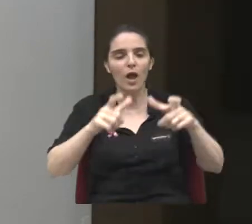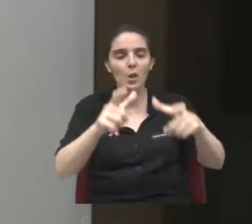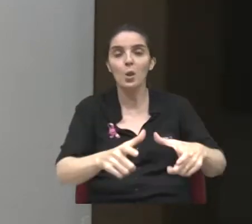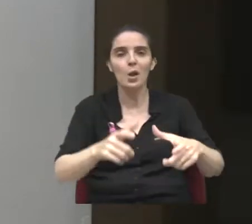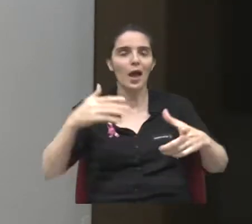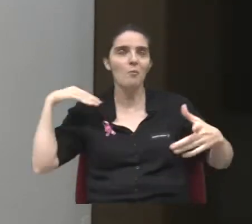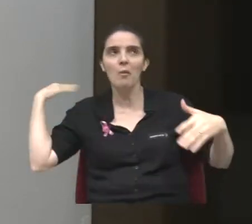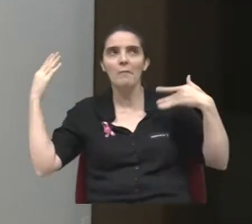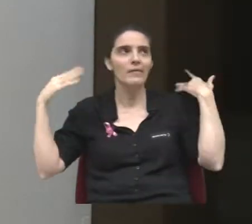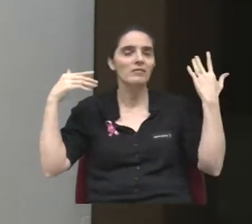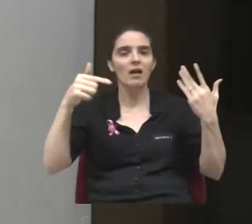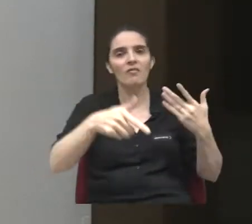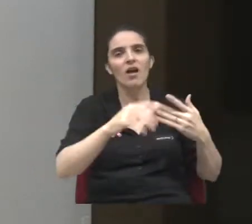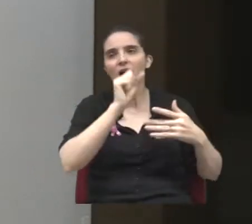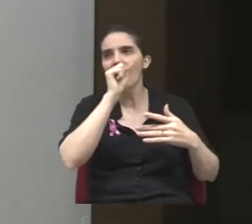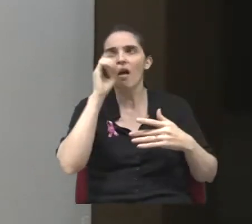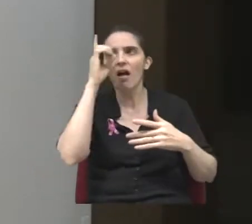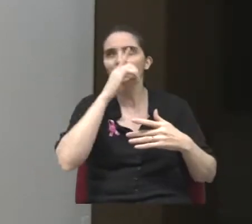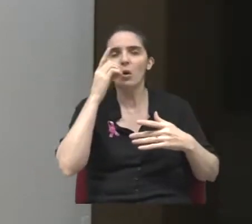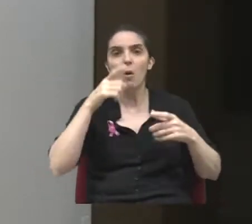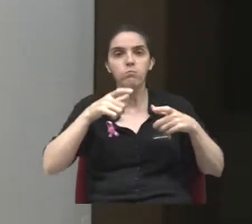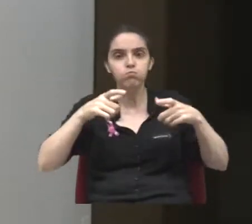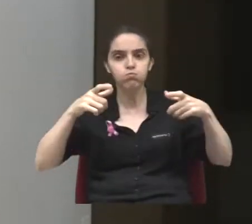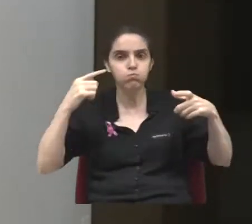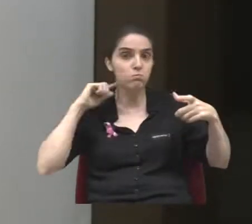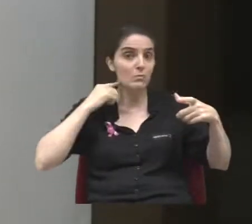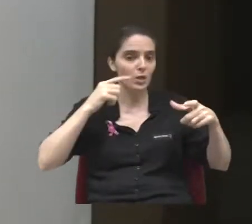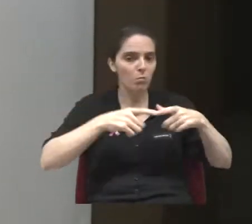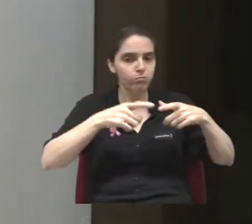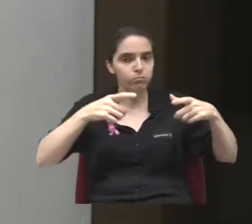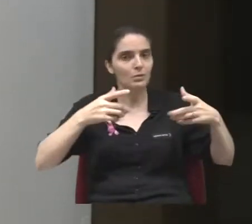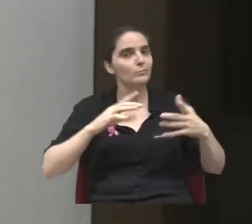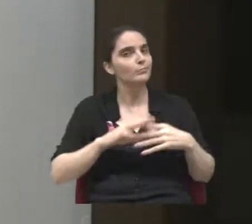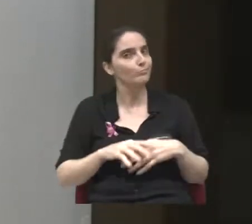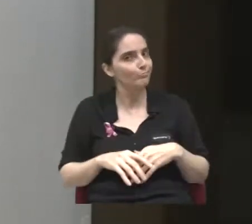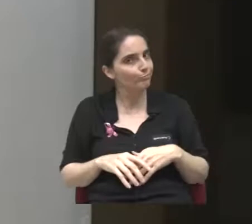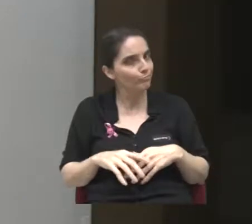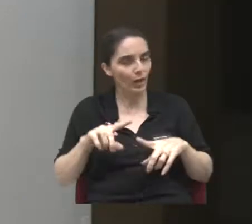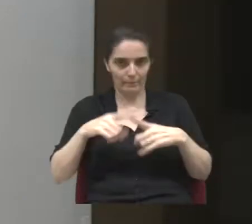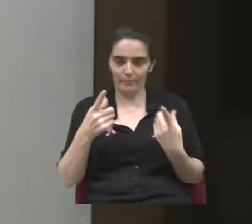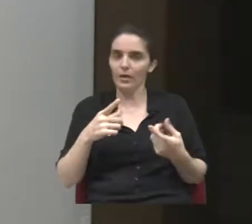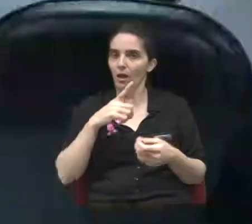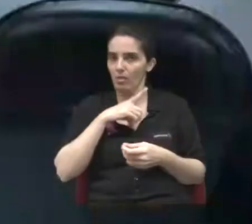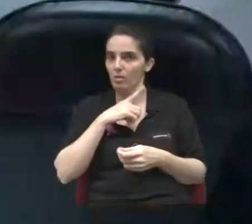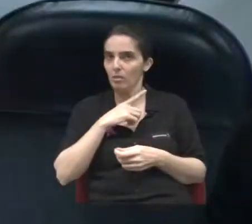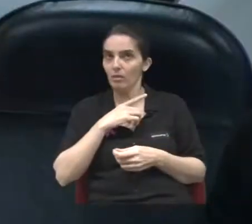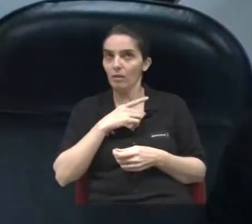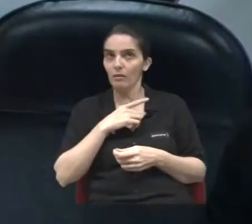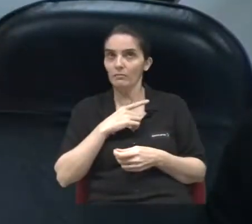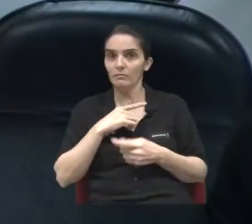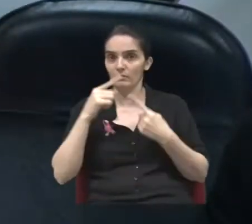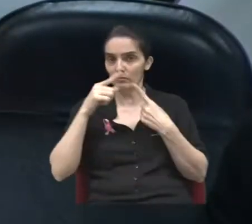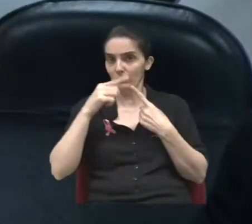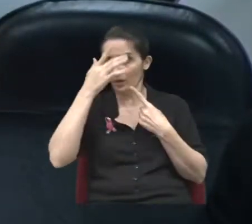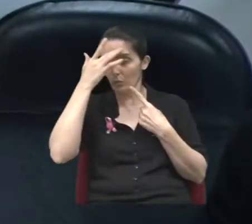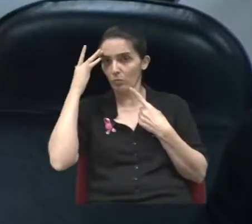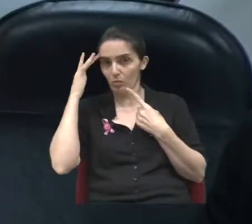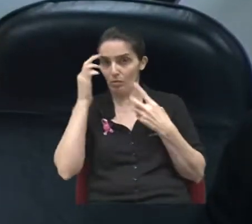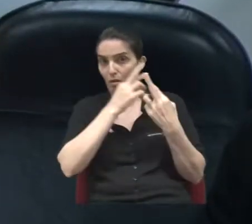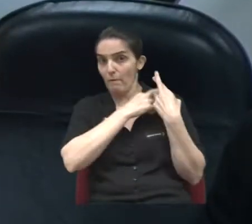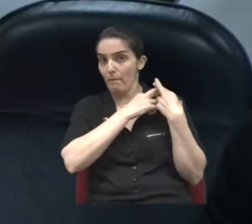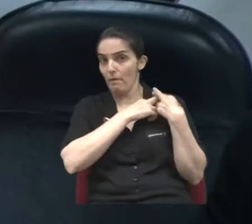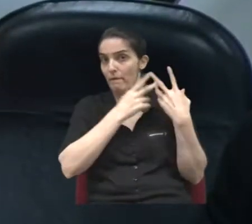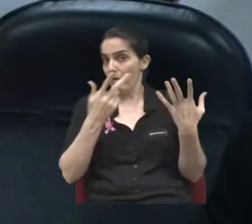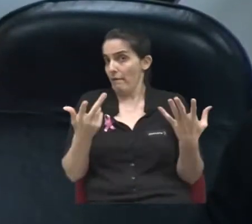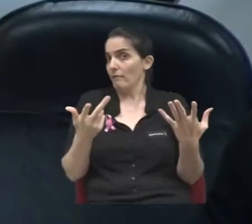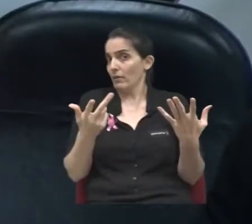uma grande quantidade. Sim, mas pode não ser os moradores, mas existe uma pessoa por trás ali, essa pessoa é responsável, né? Ela